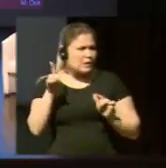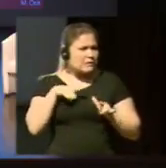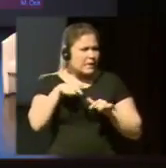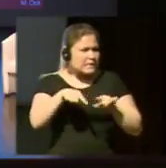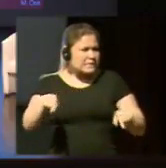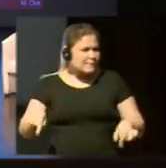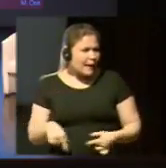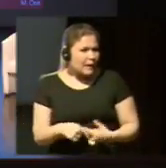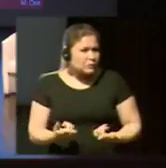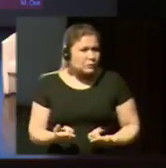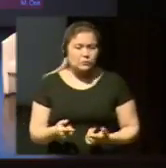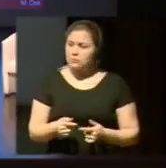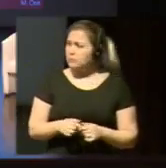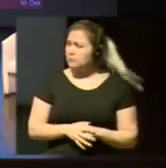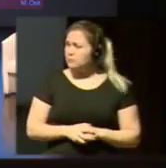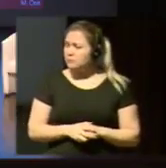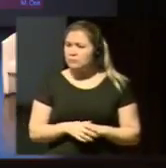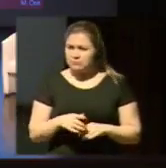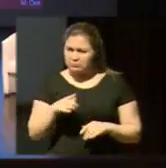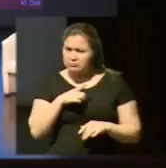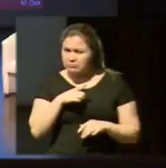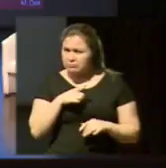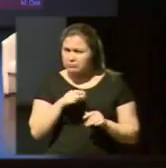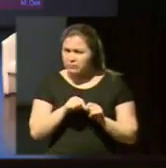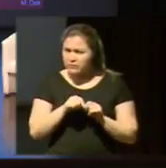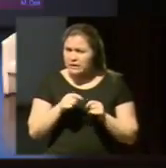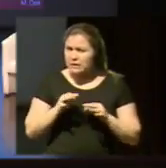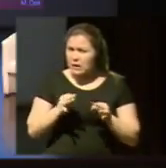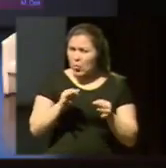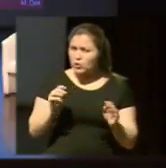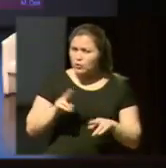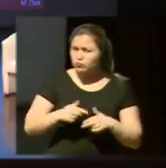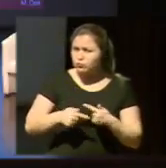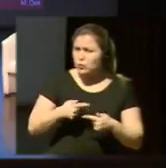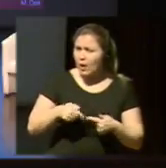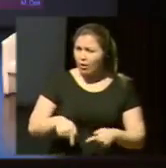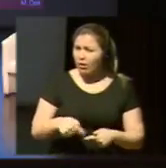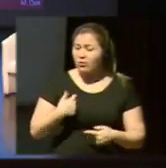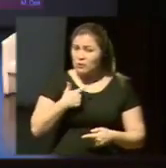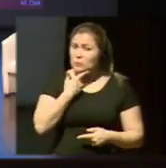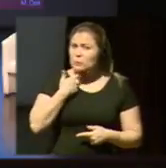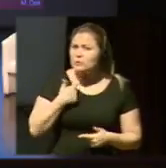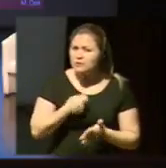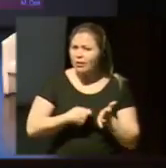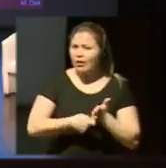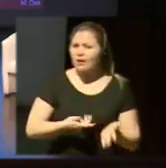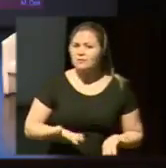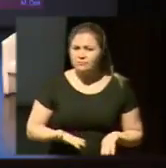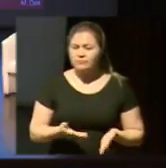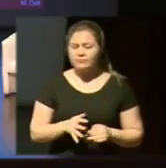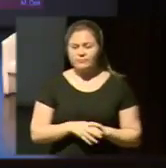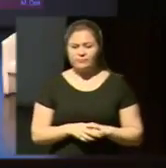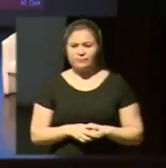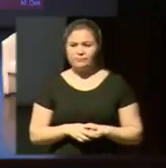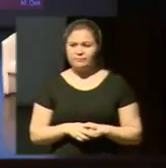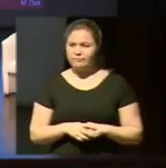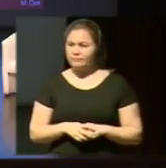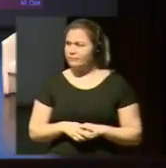espaço para um trailer. Se a tecnologia funcionar aqui agora, eu gostaria de tentar.